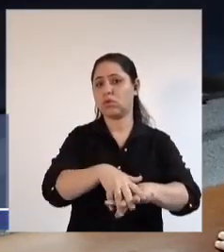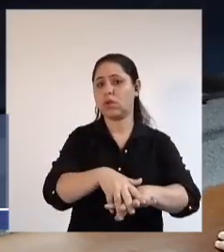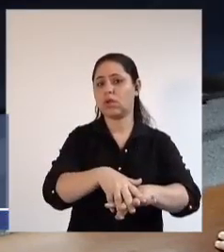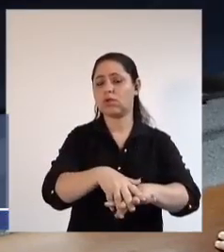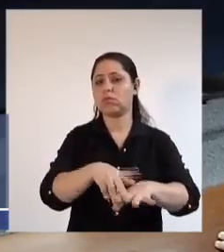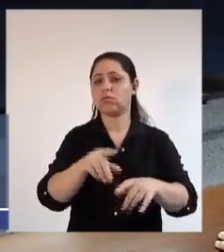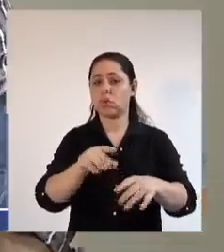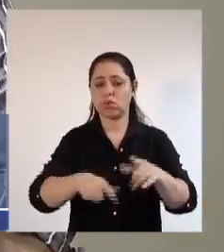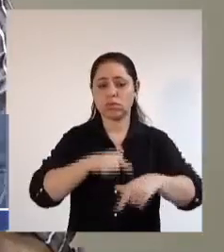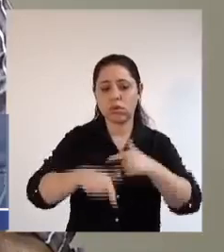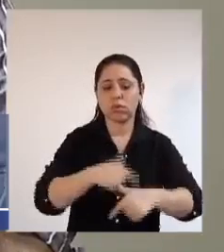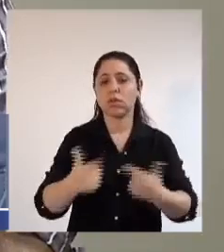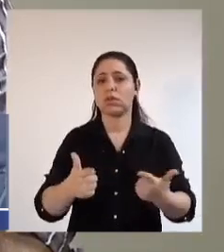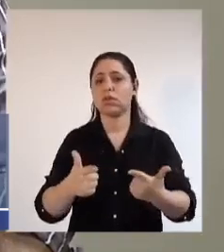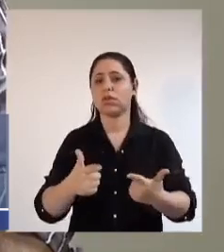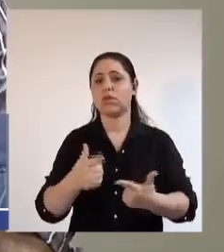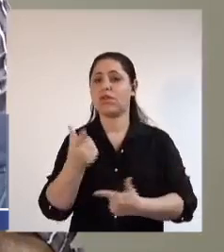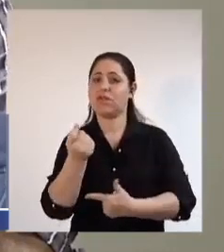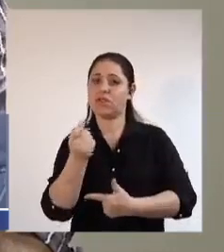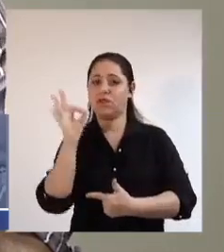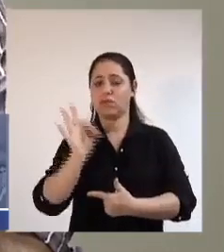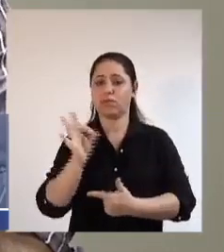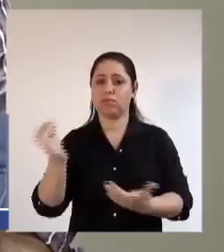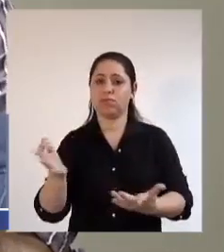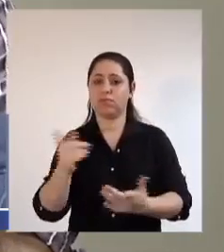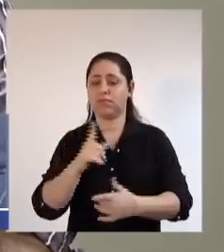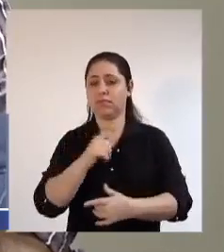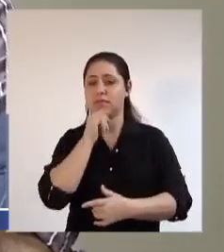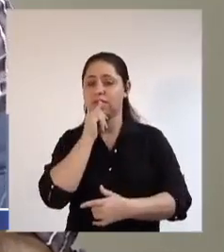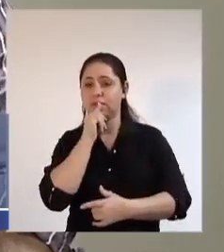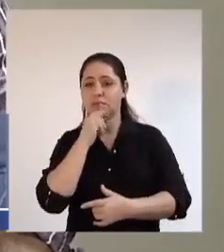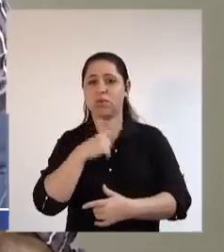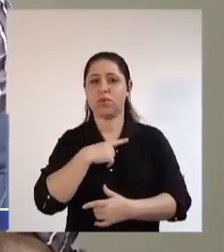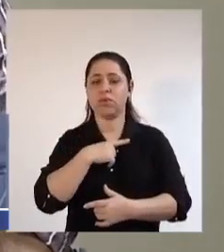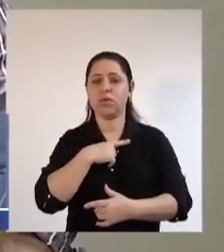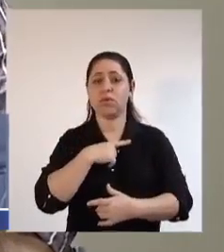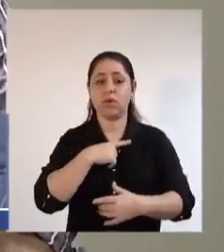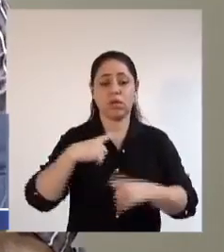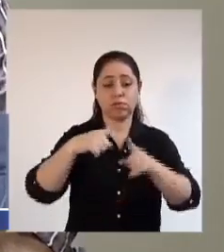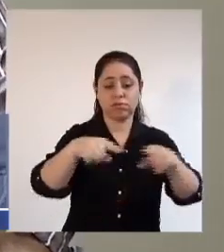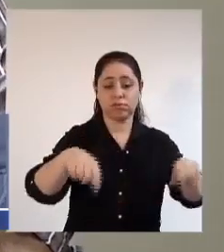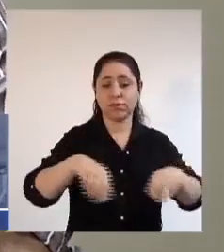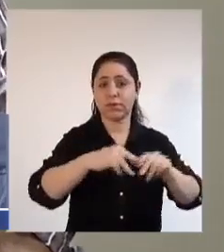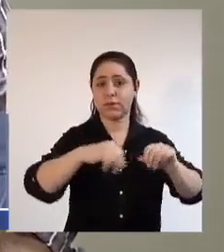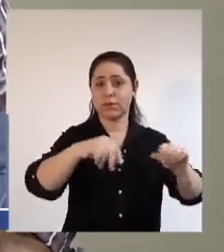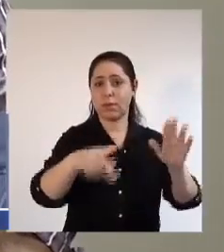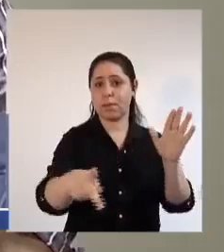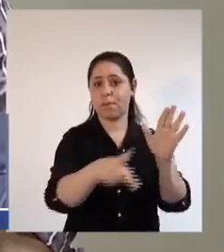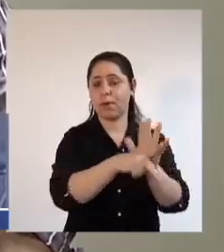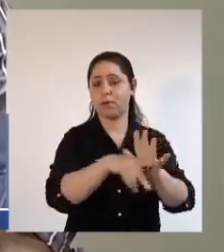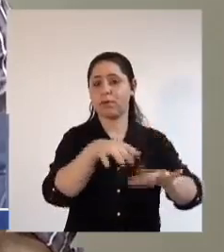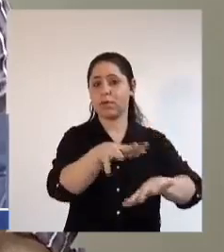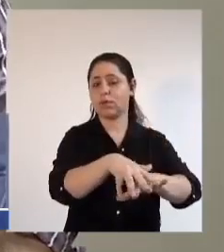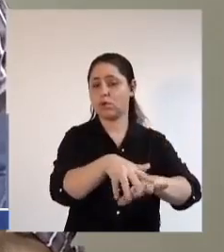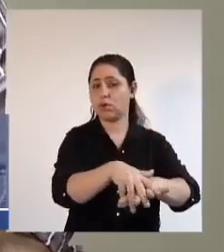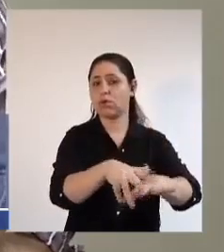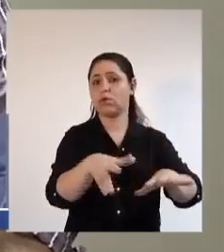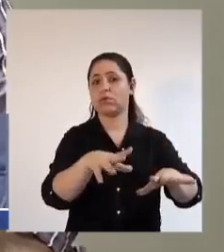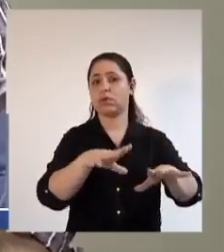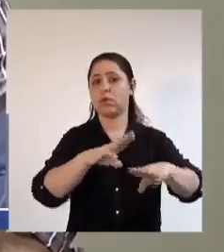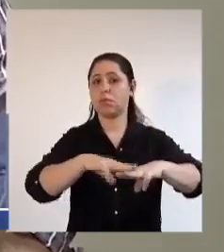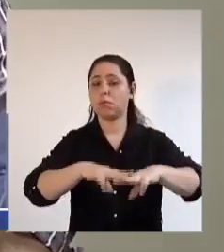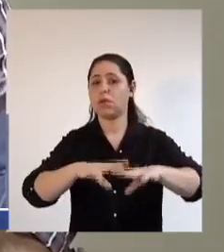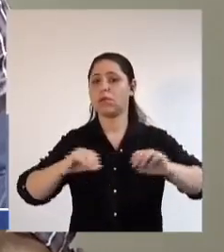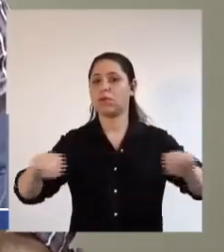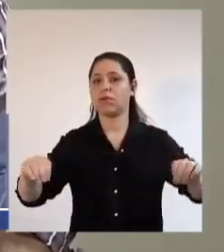20% quem vai ser racional de falar que naquelas terras produtivas de sidrolândia caju onde está produzindo soja hoje vai vai reflorestar no